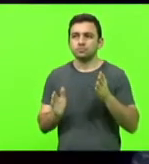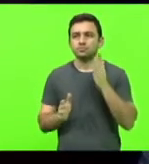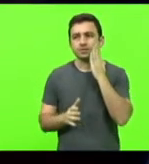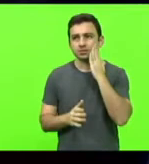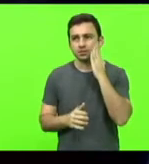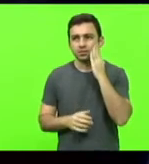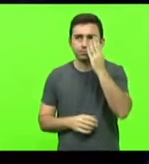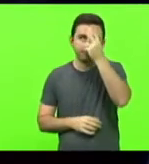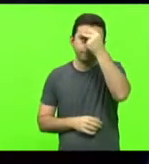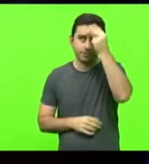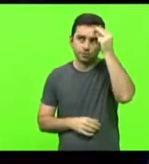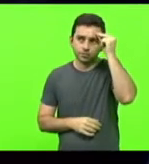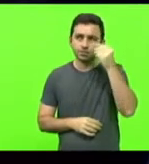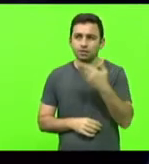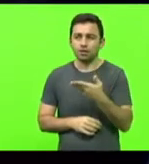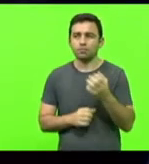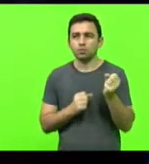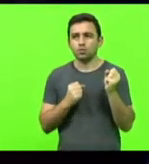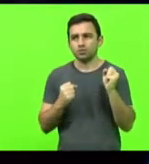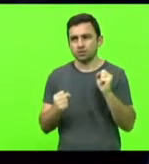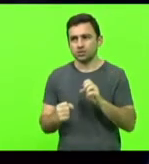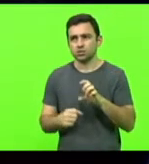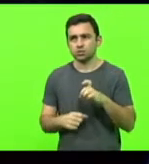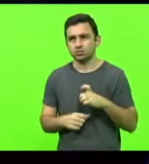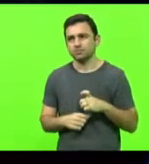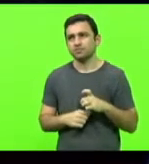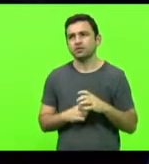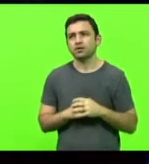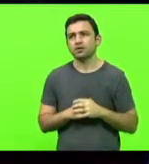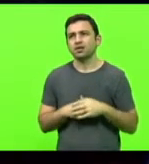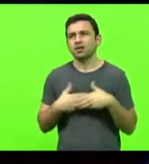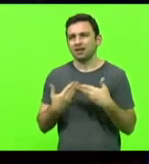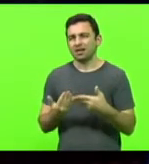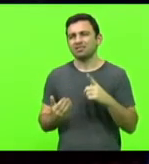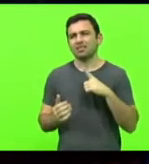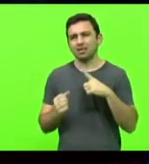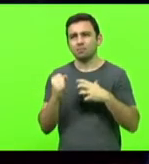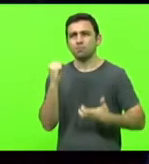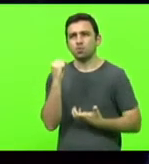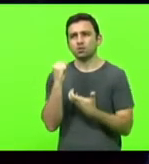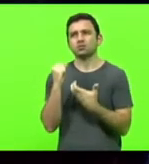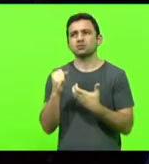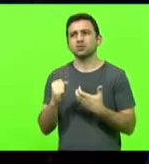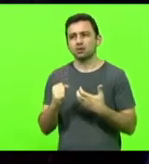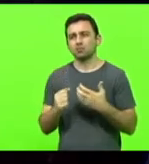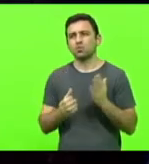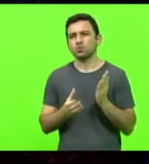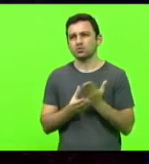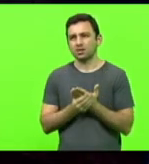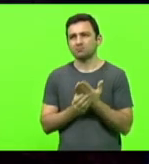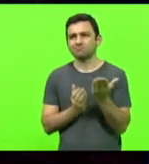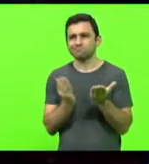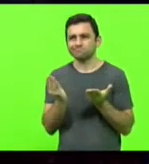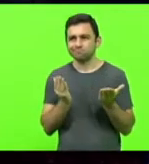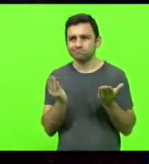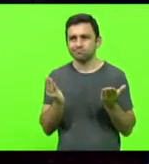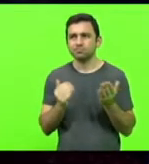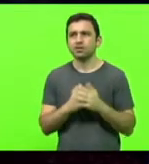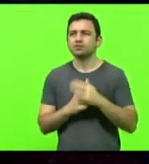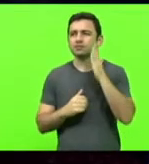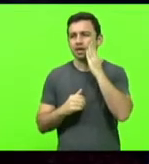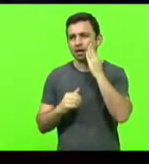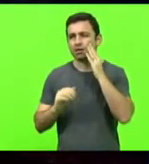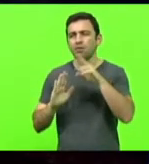poder executivo sabe da burocracia que se enfrenta em processos licitatórios e